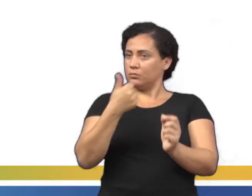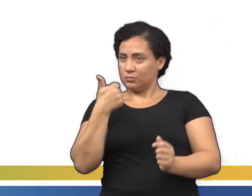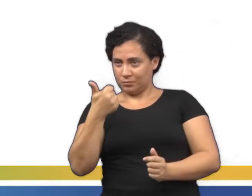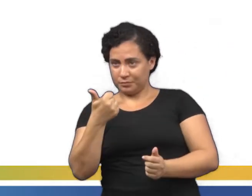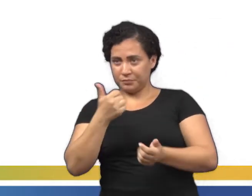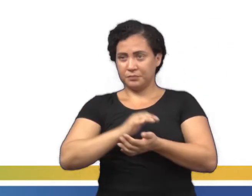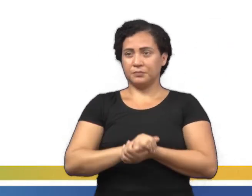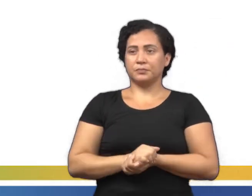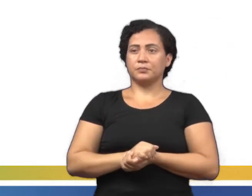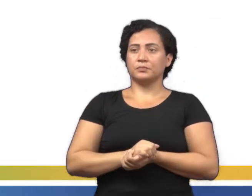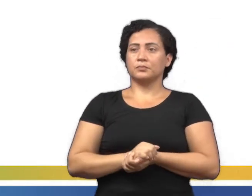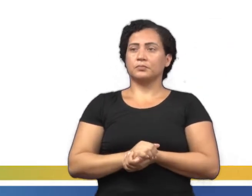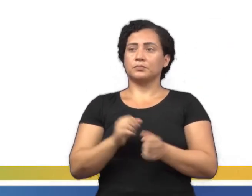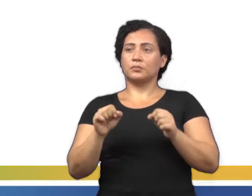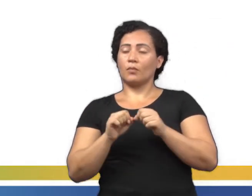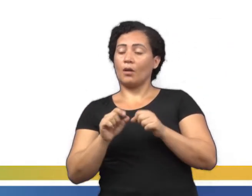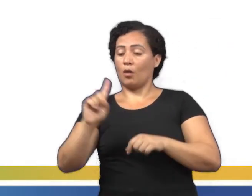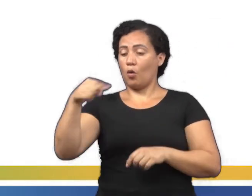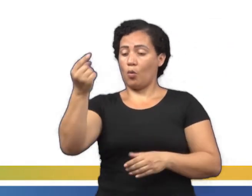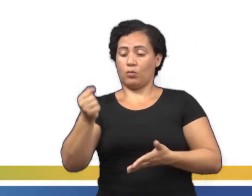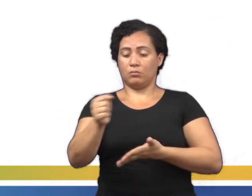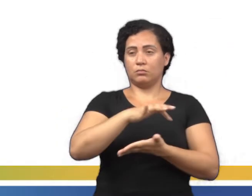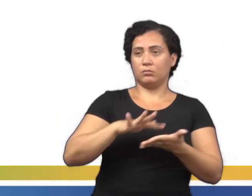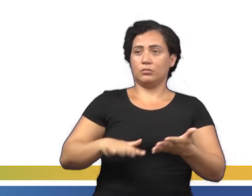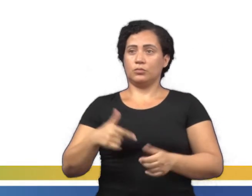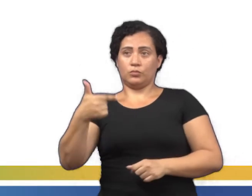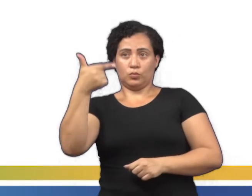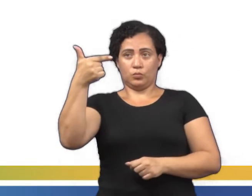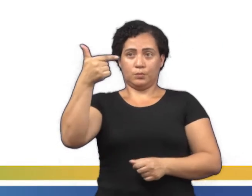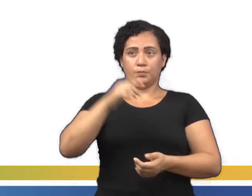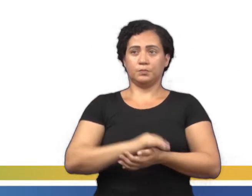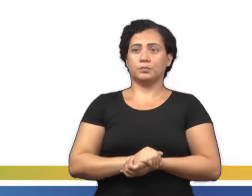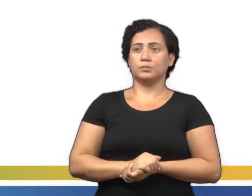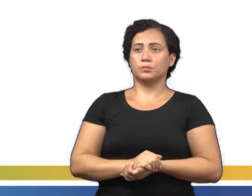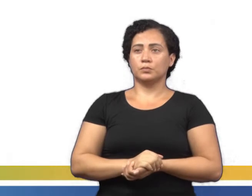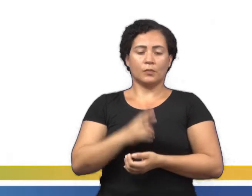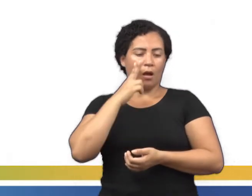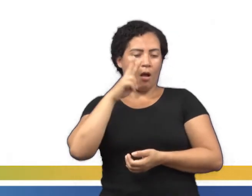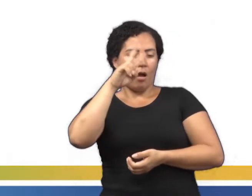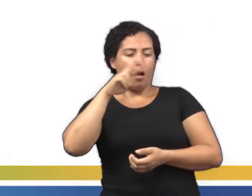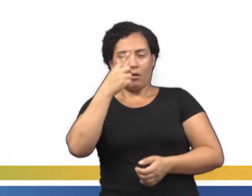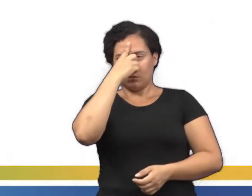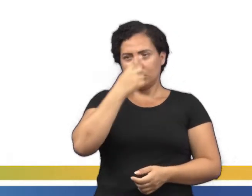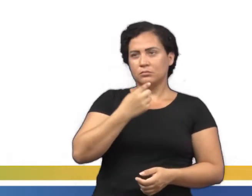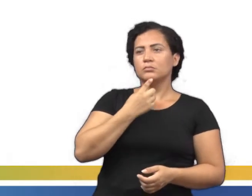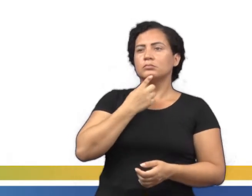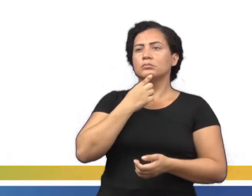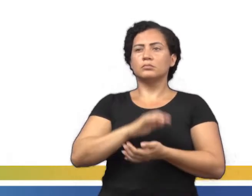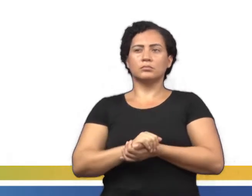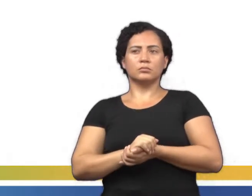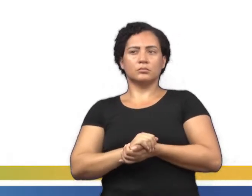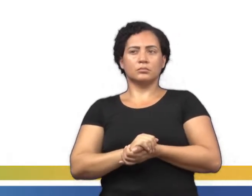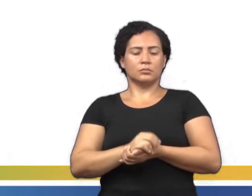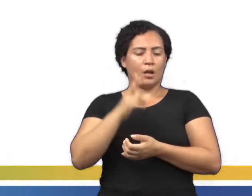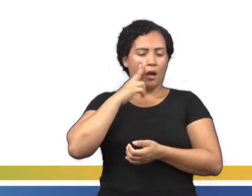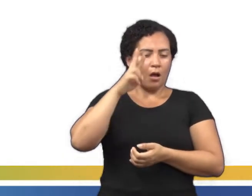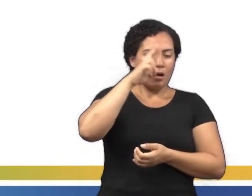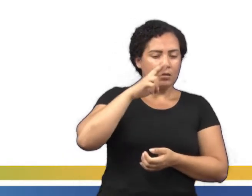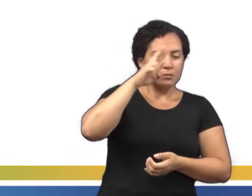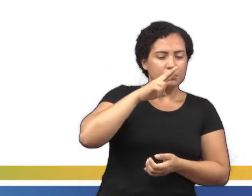bem? Vamos fazer uma segunda questão aí na tela. Observem a imagem. Observe a